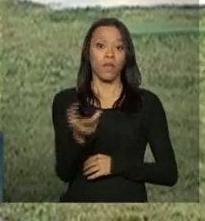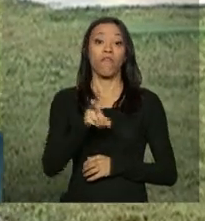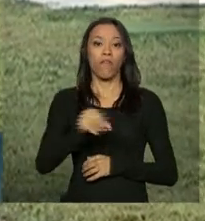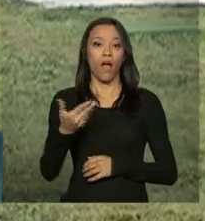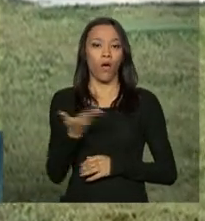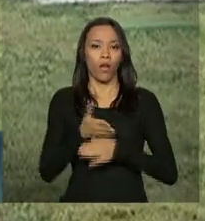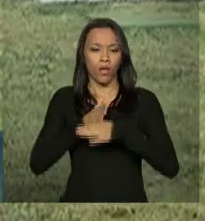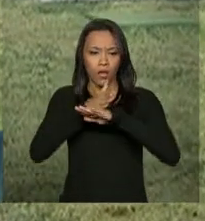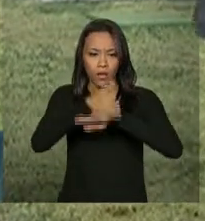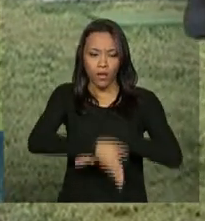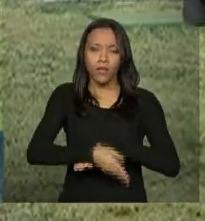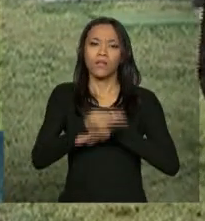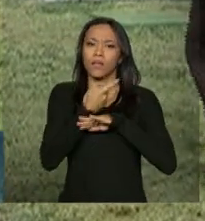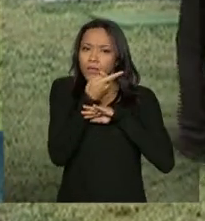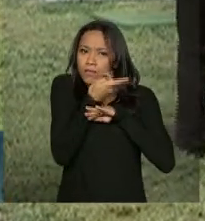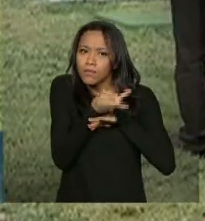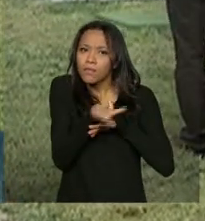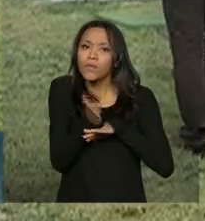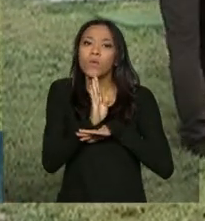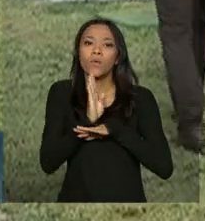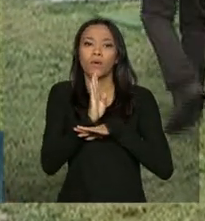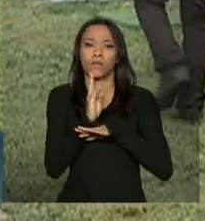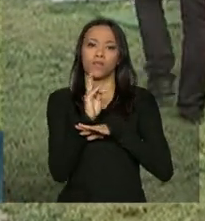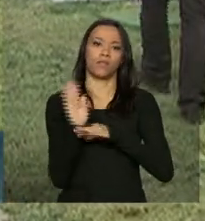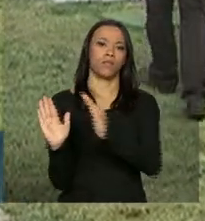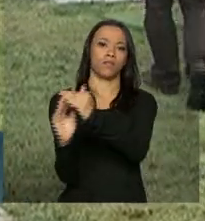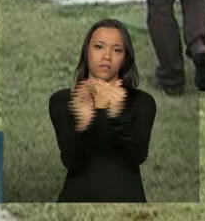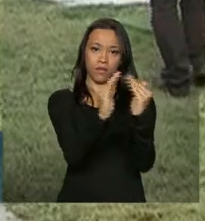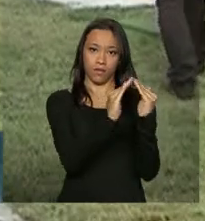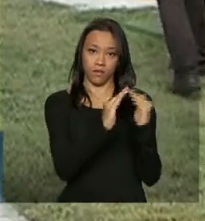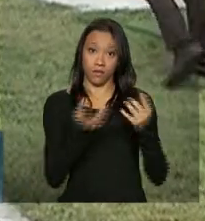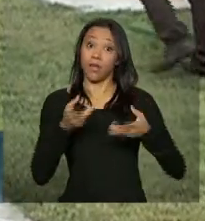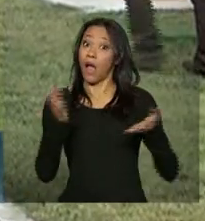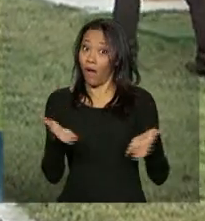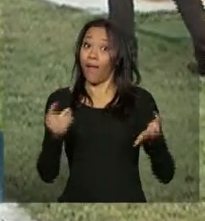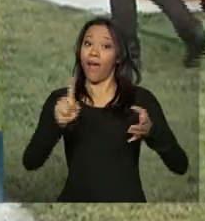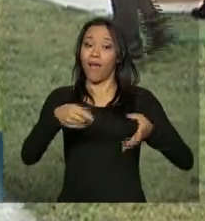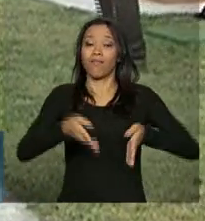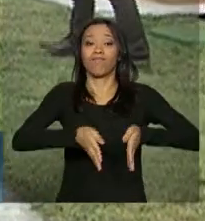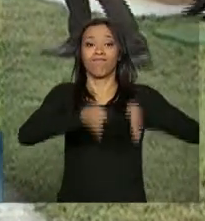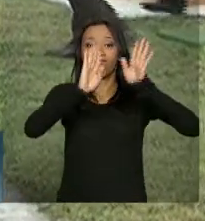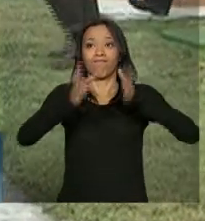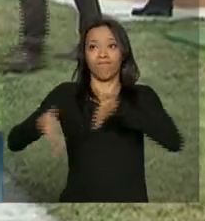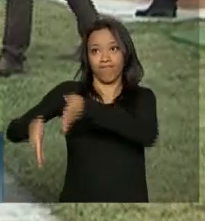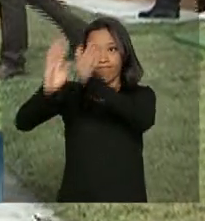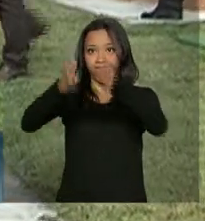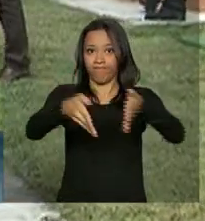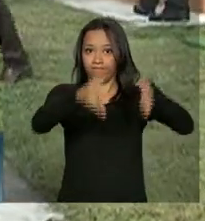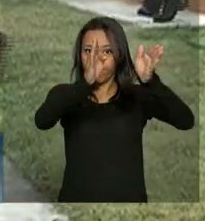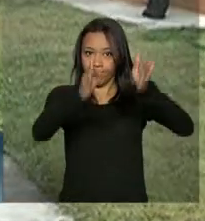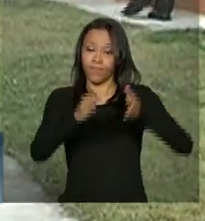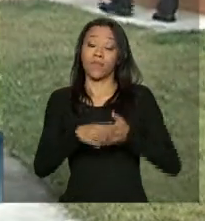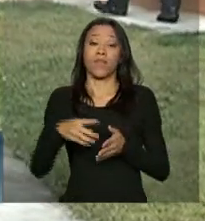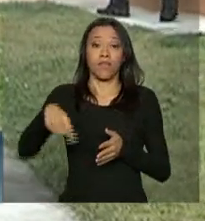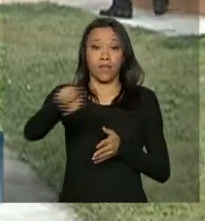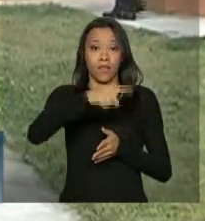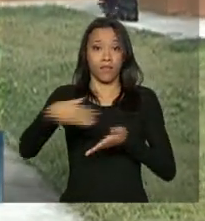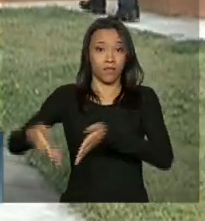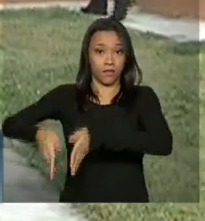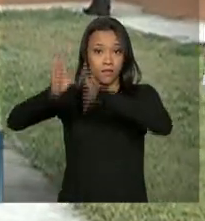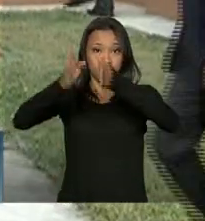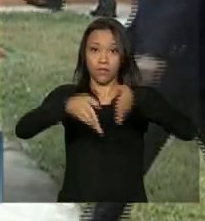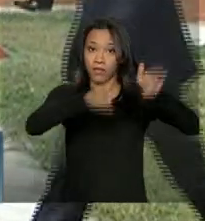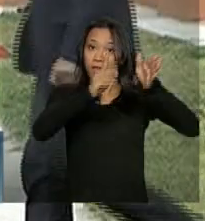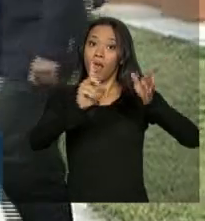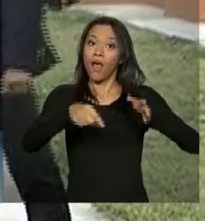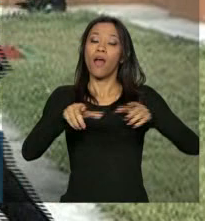conhecer uma das unidad neste caso são apartamentos os apartamentos ficam nos